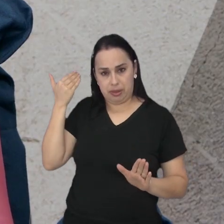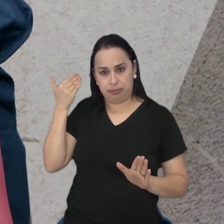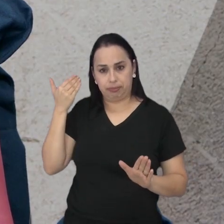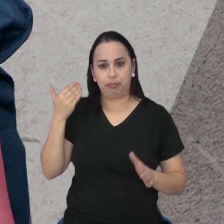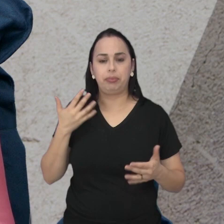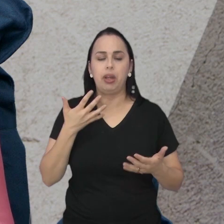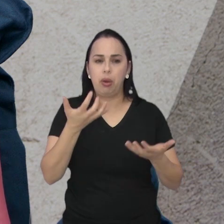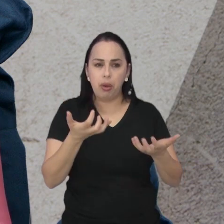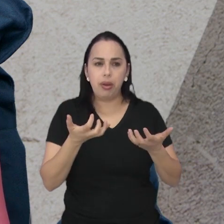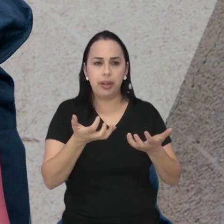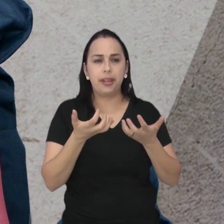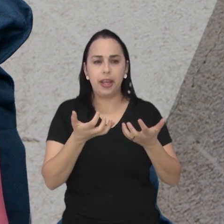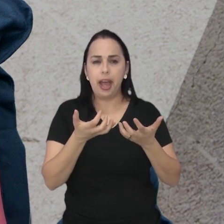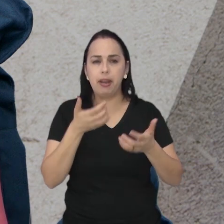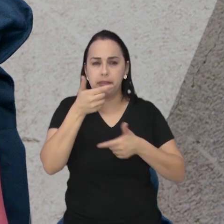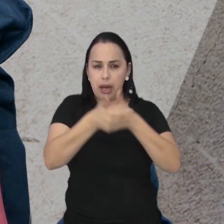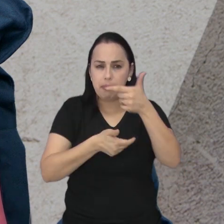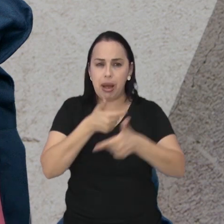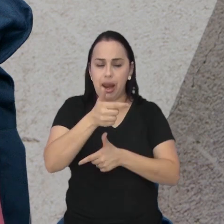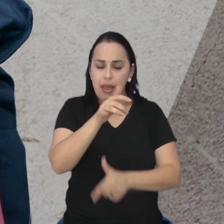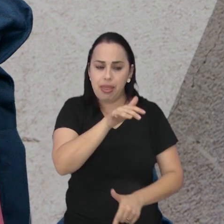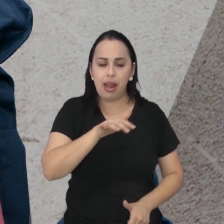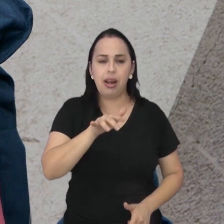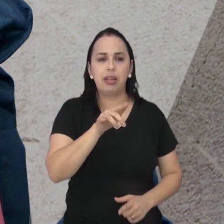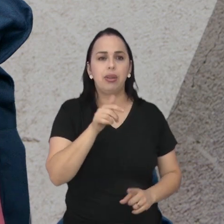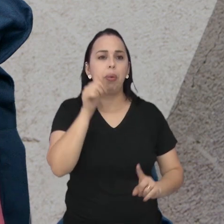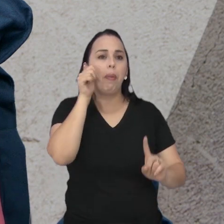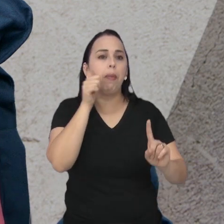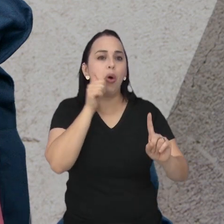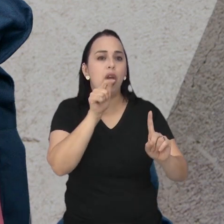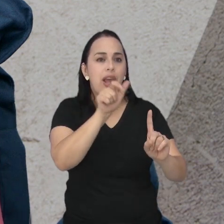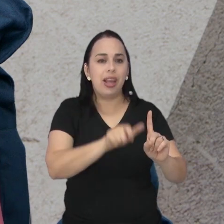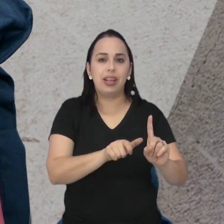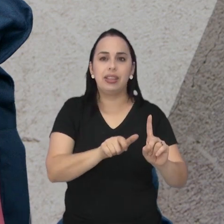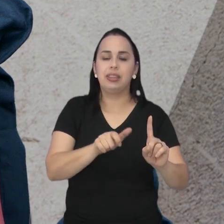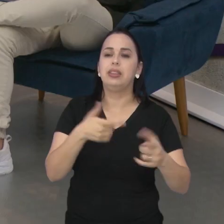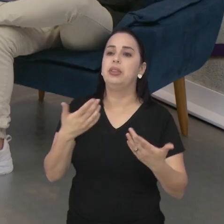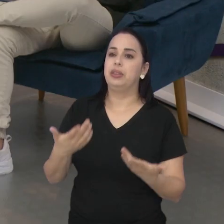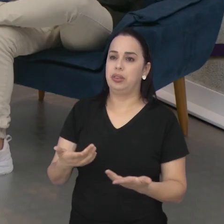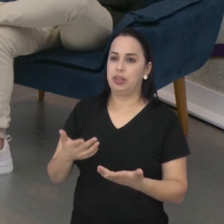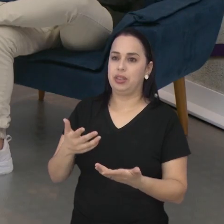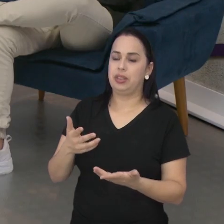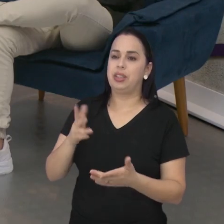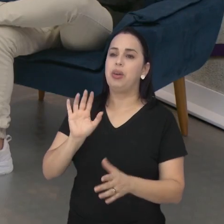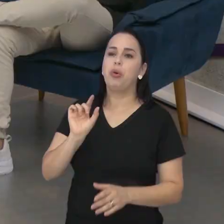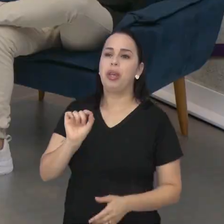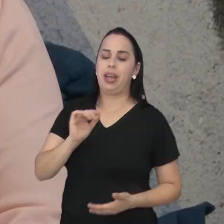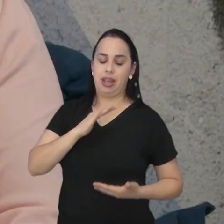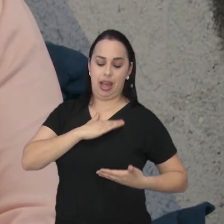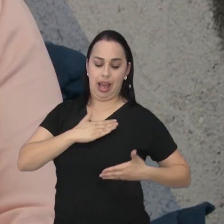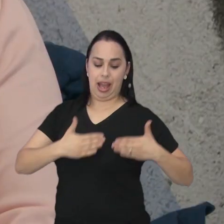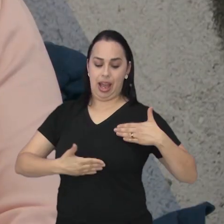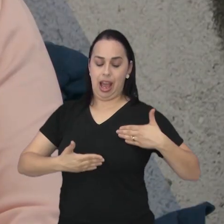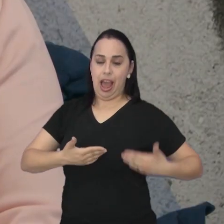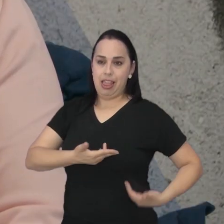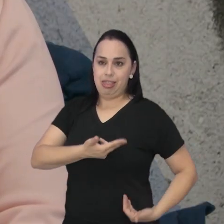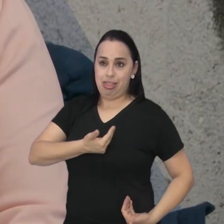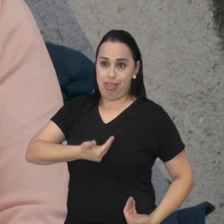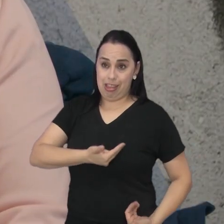atrás. Eu quero chegar a trabalhar com essas mulheres. Que é, no caso, a reconstrução